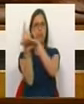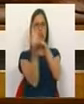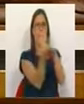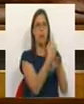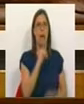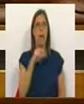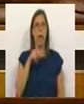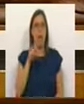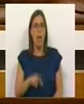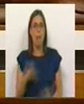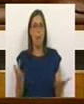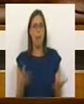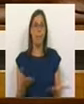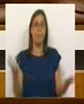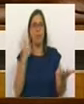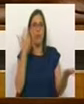do INEM?